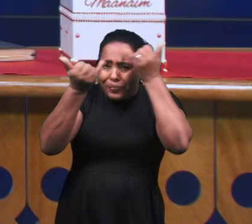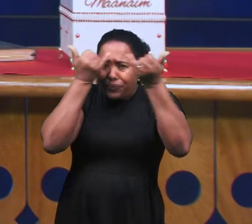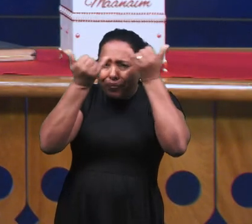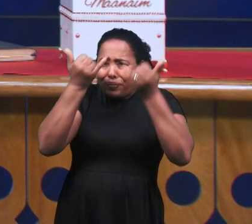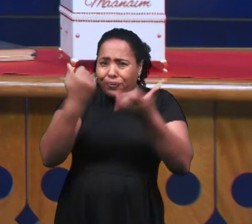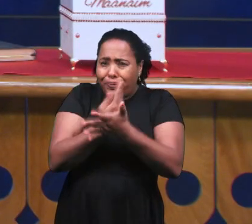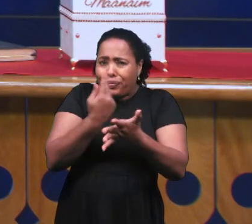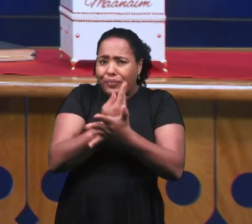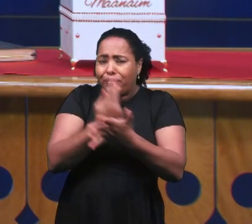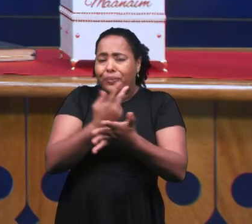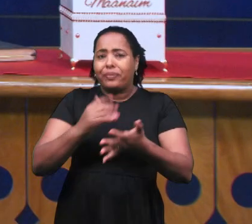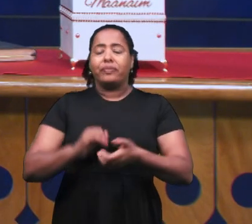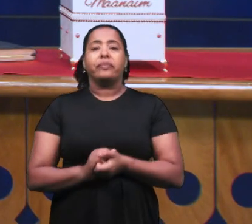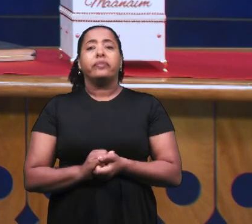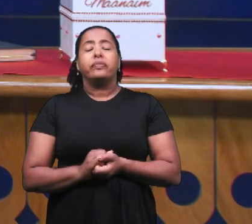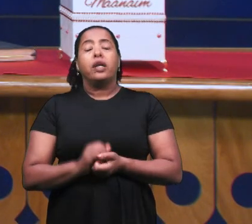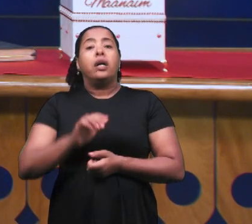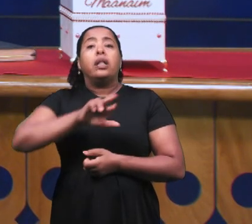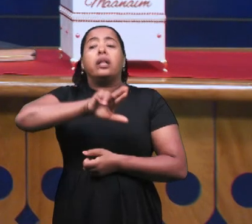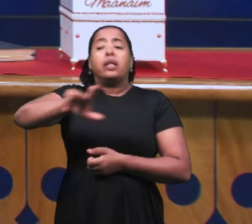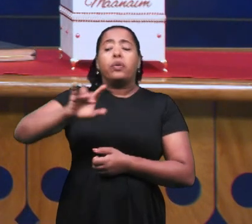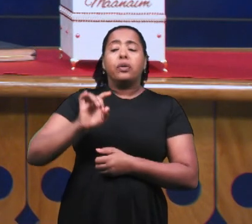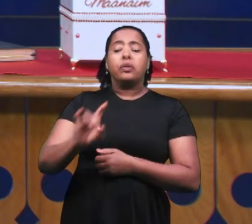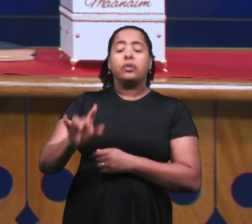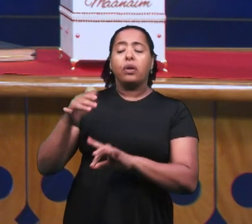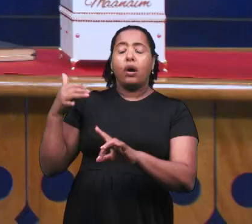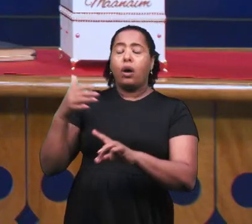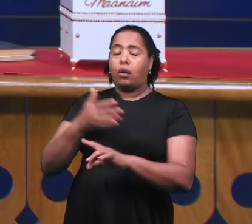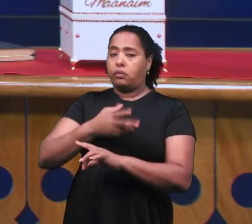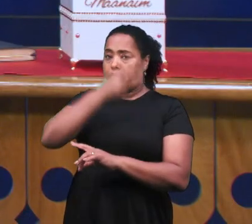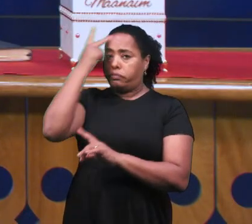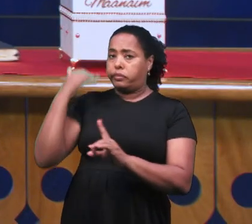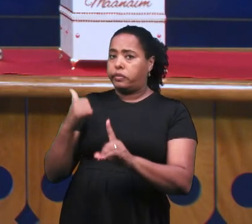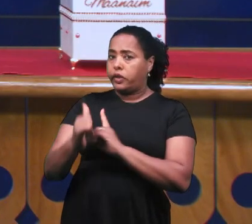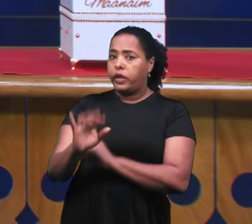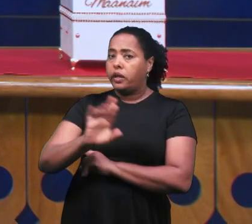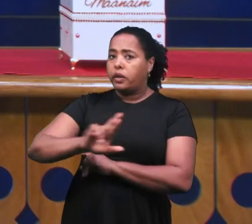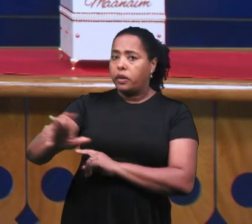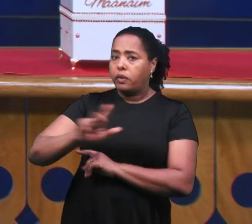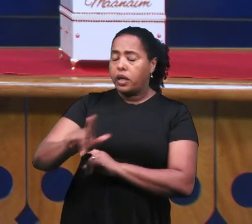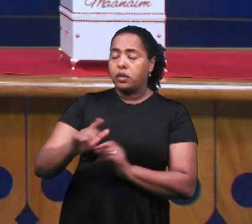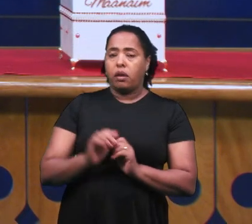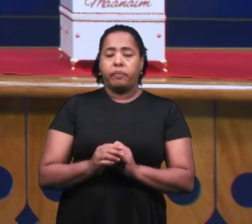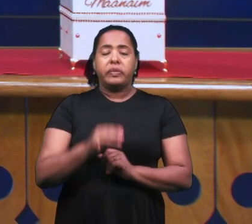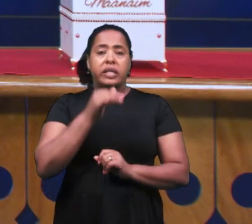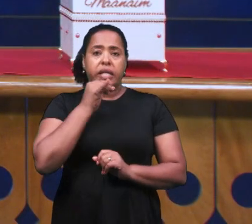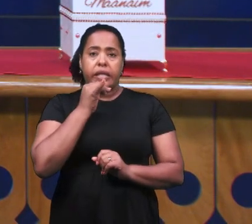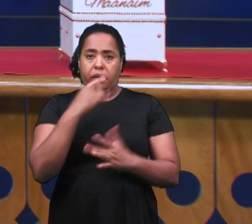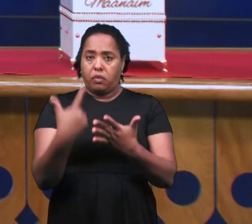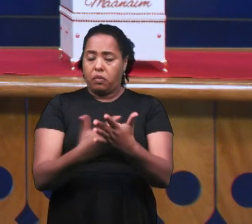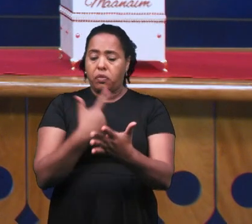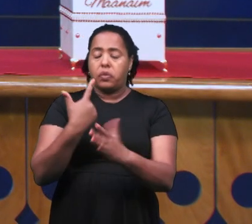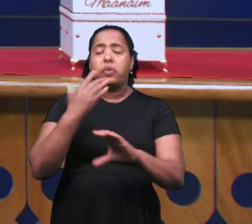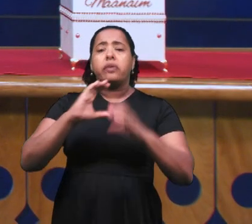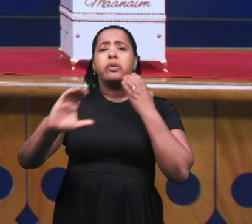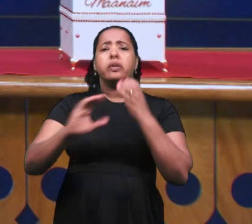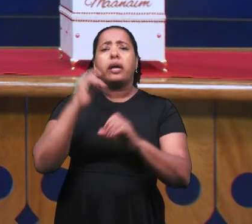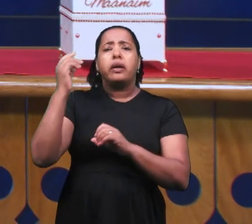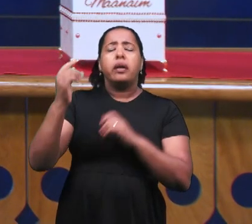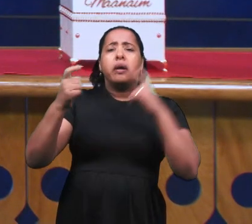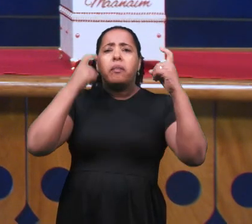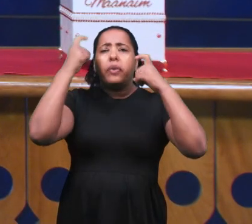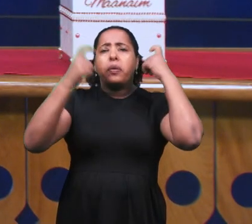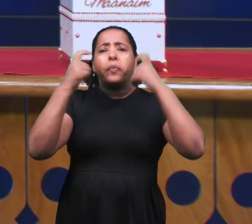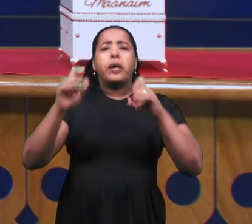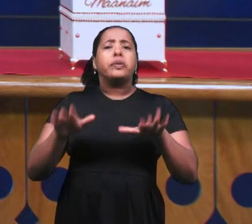todos, não só dos profetas que antecederam. Estamos aqui, por exemplo, no livro de Cantares. Qual a preocupação do livro de